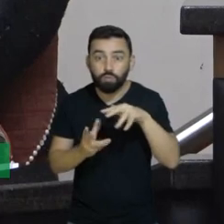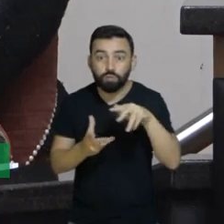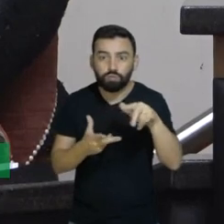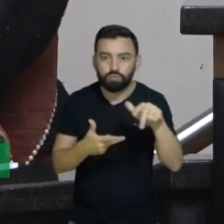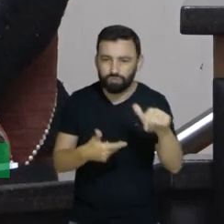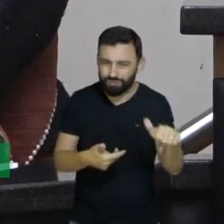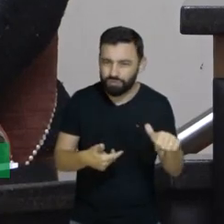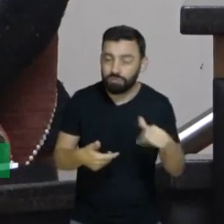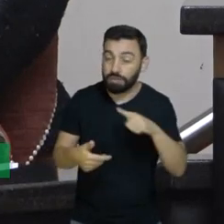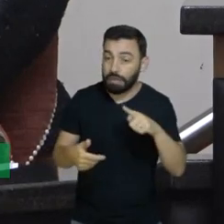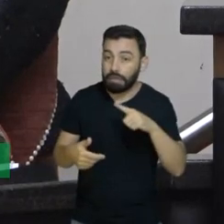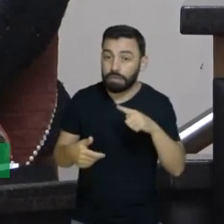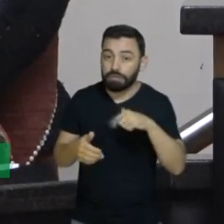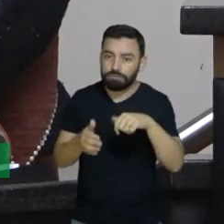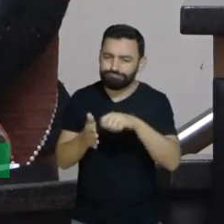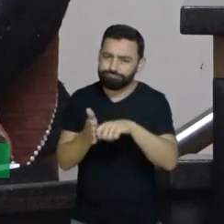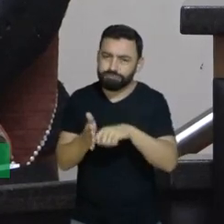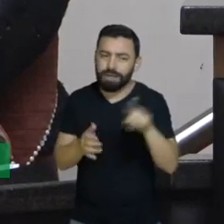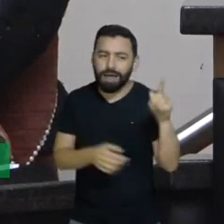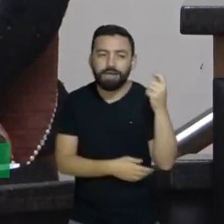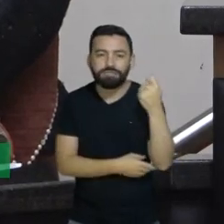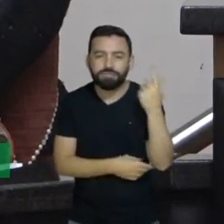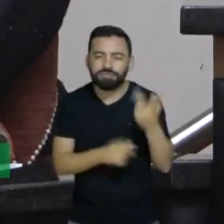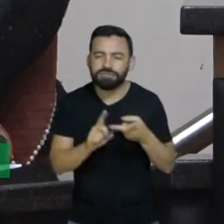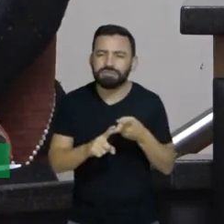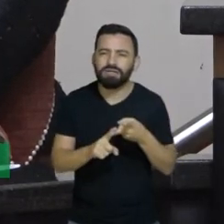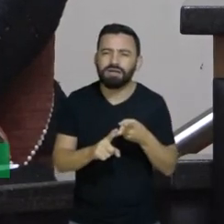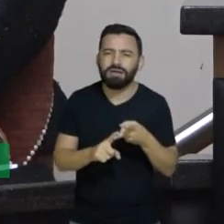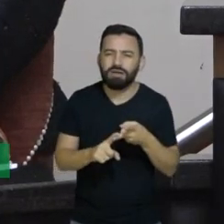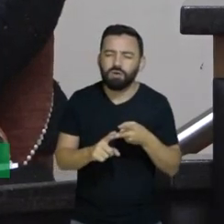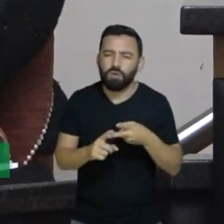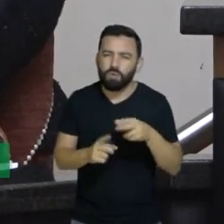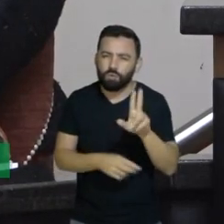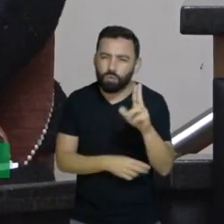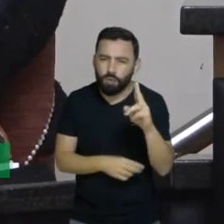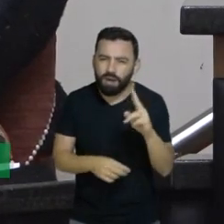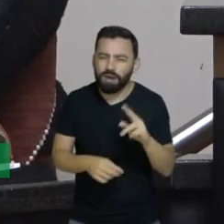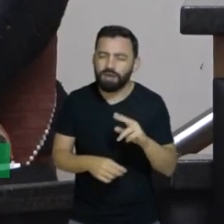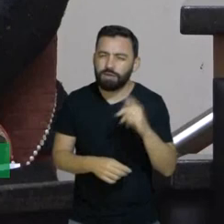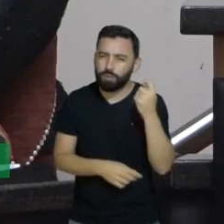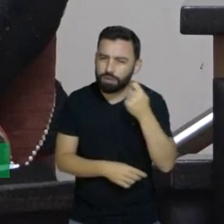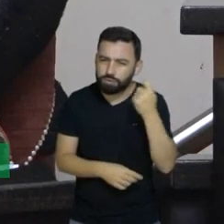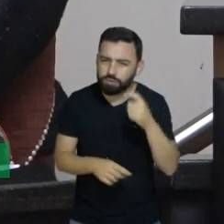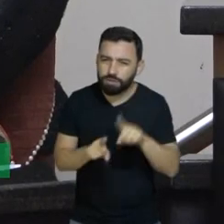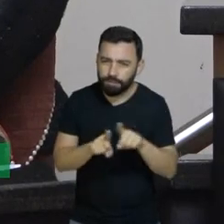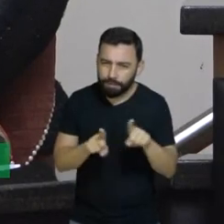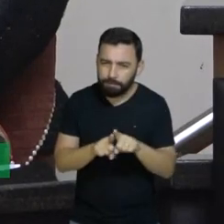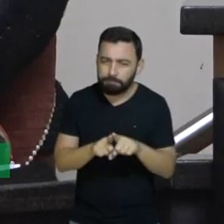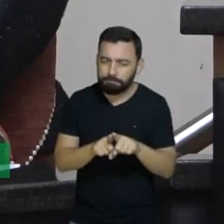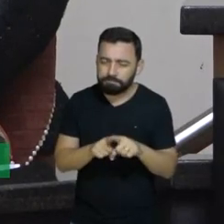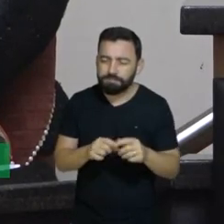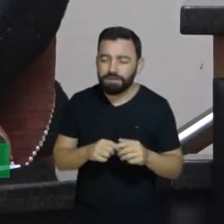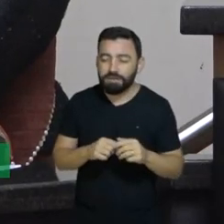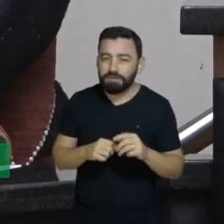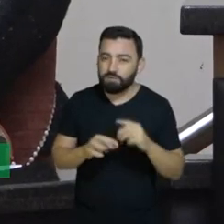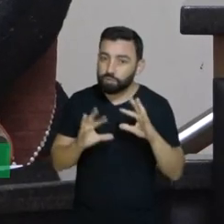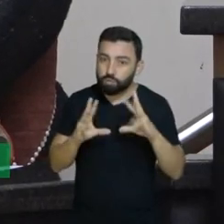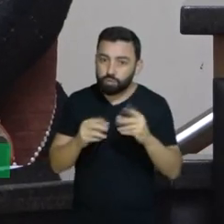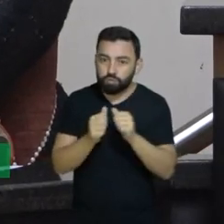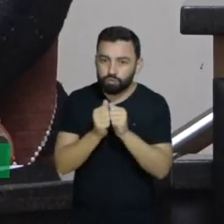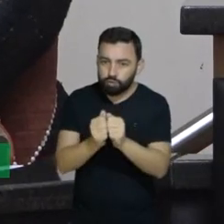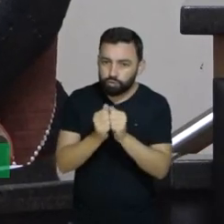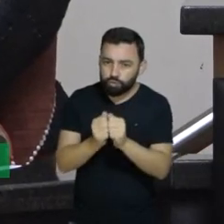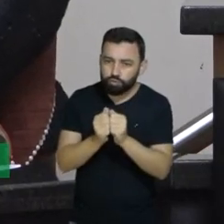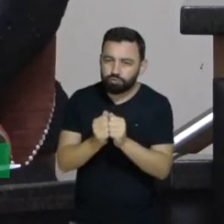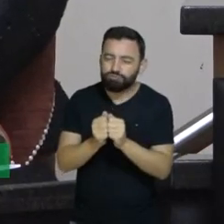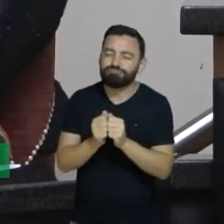temos composições da Argentina, do Uruguai e, principalmente, do Rio Grande do Sul. E esses irmãos gaúchos estarão lá defendendo essas